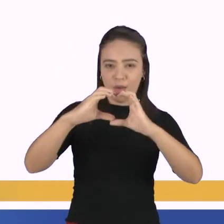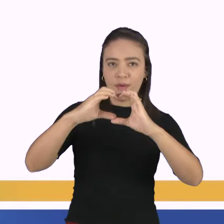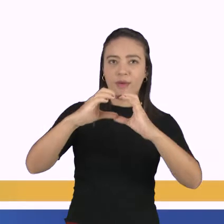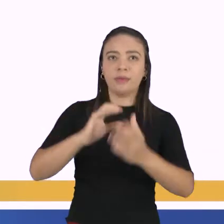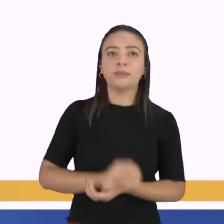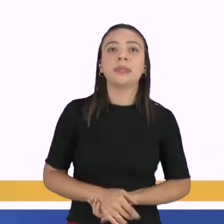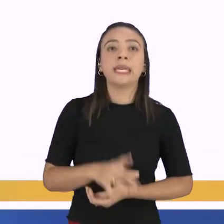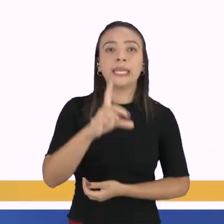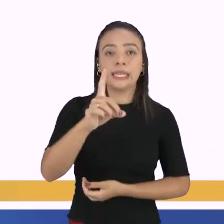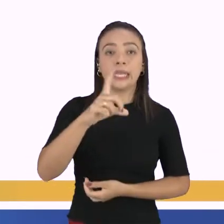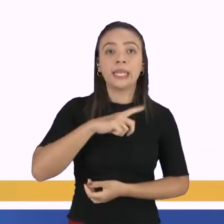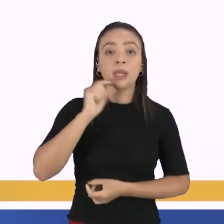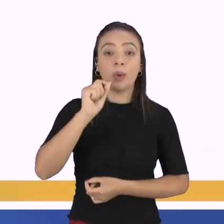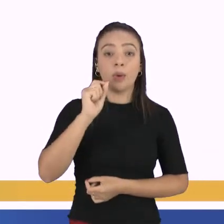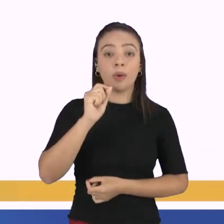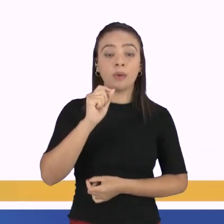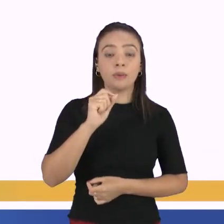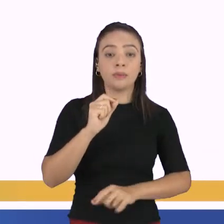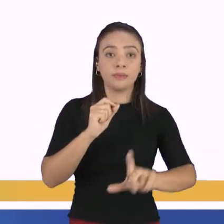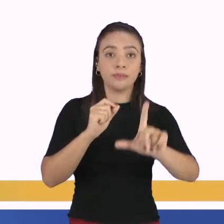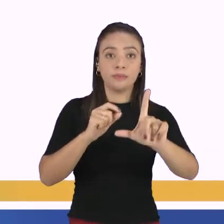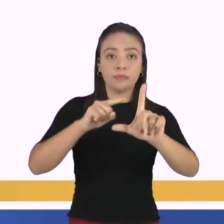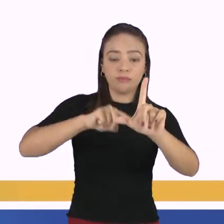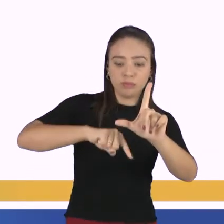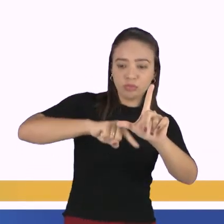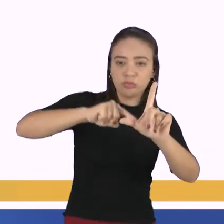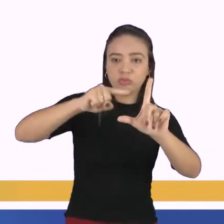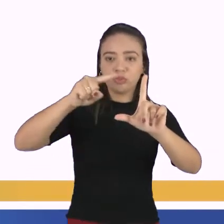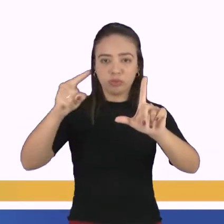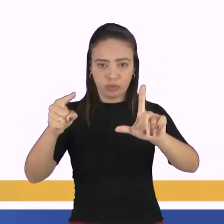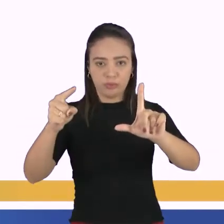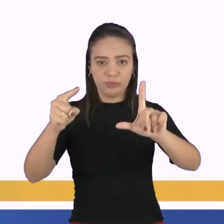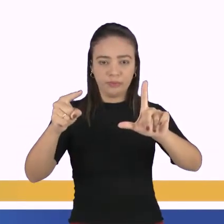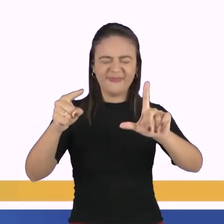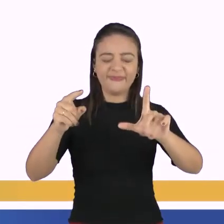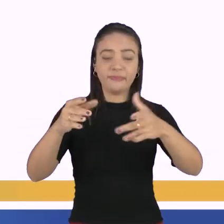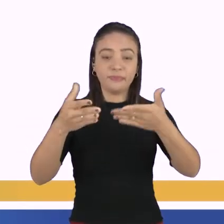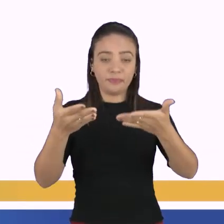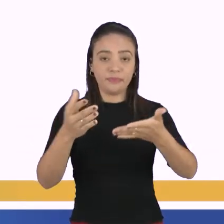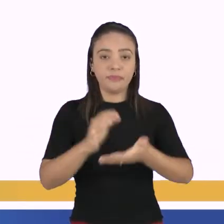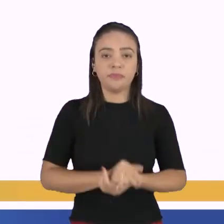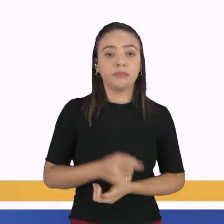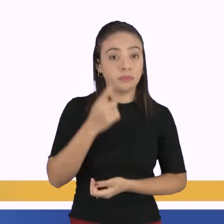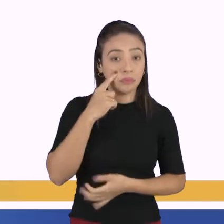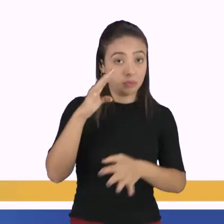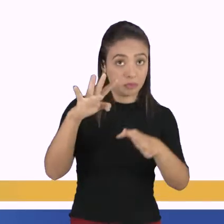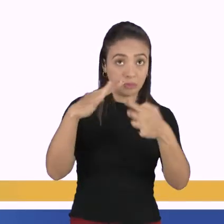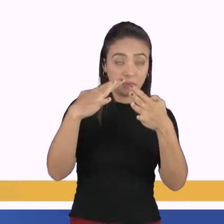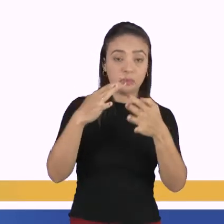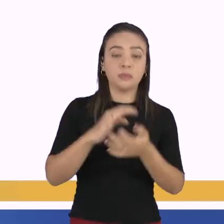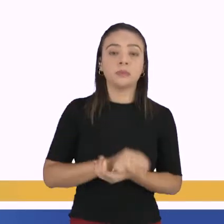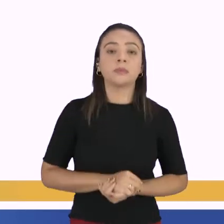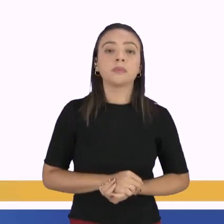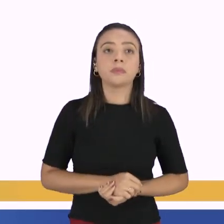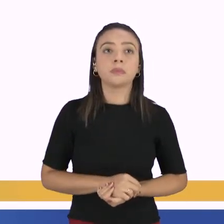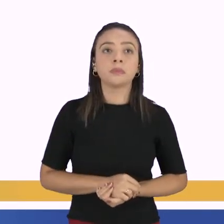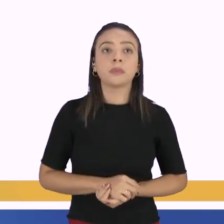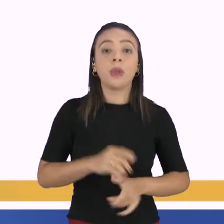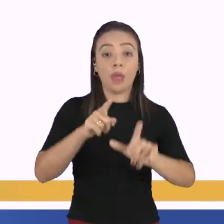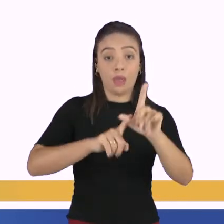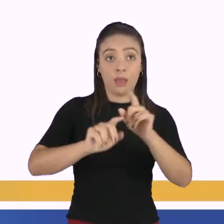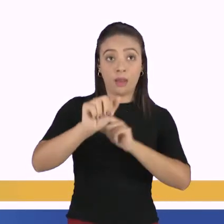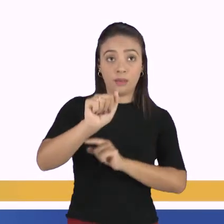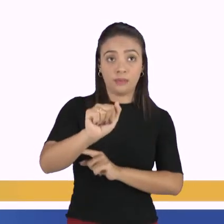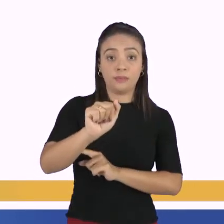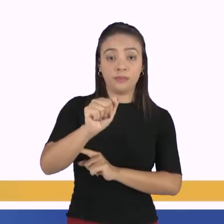temos uma linha aí que lembra uma hipérbole, Bom, gente, vamos prestar aqui bem atenção. Na letra